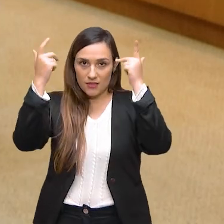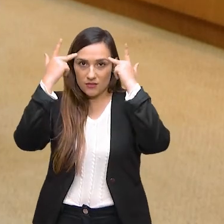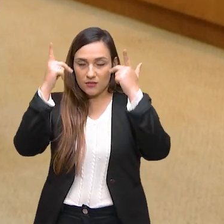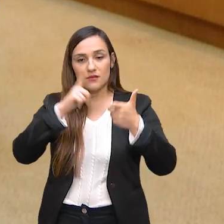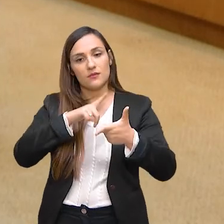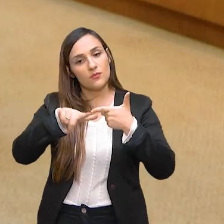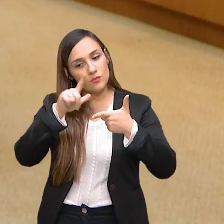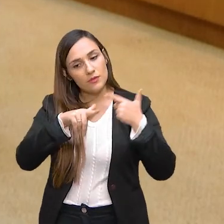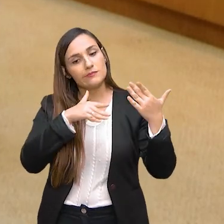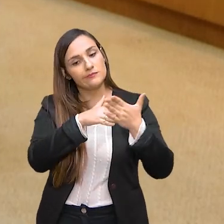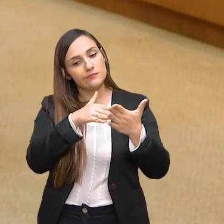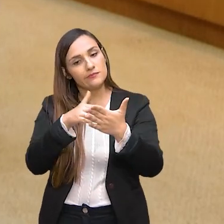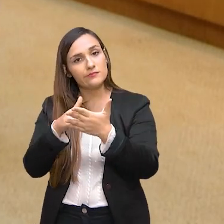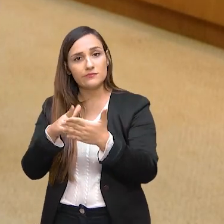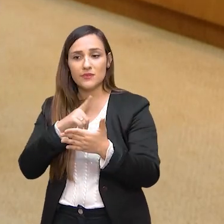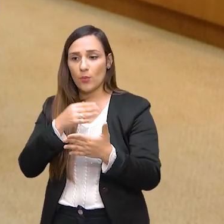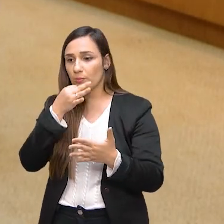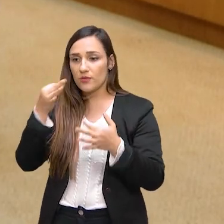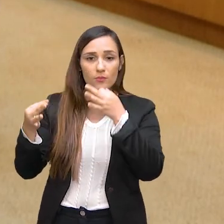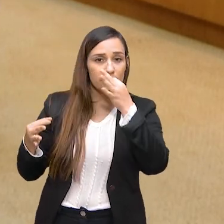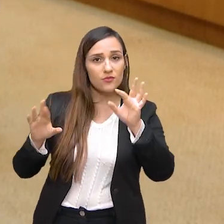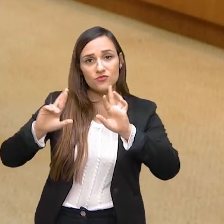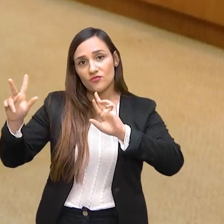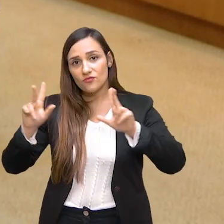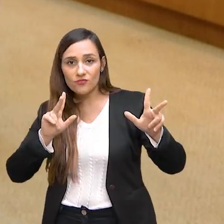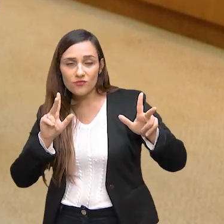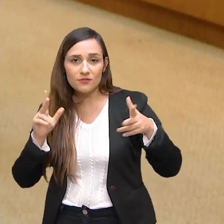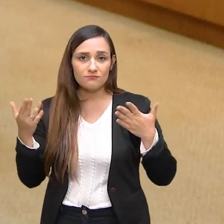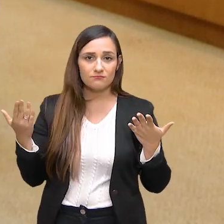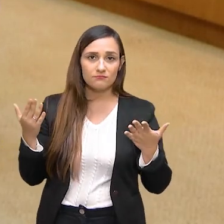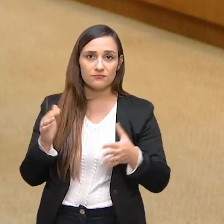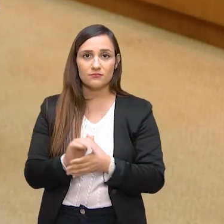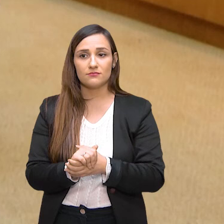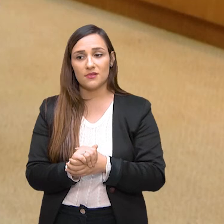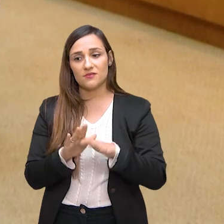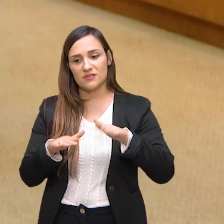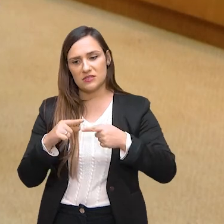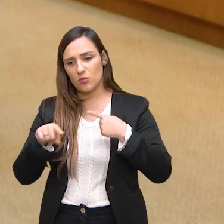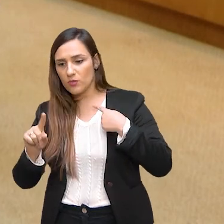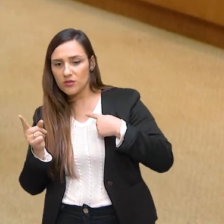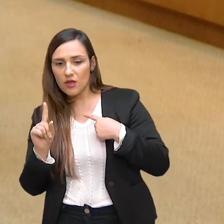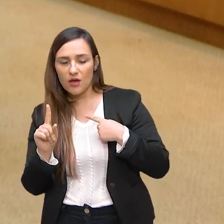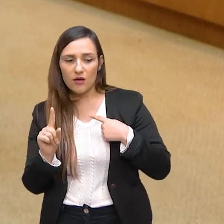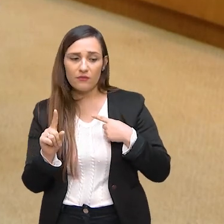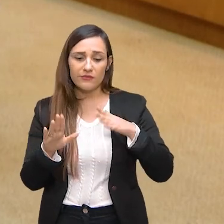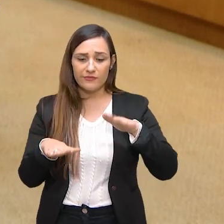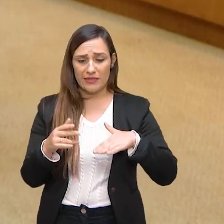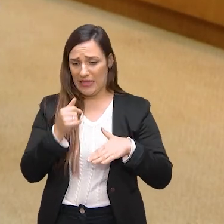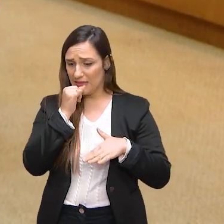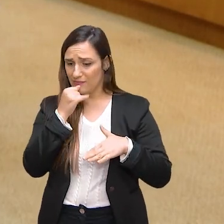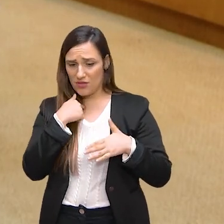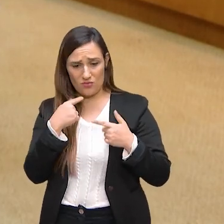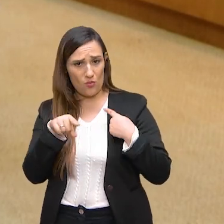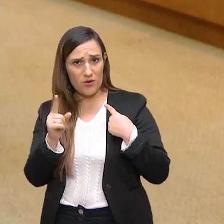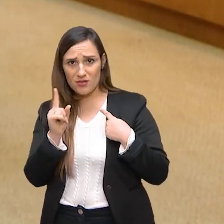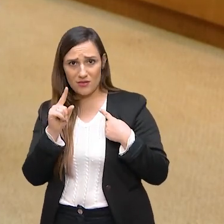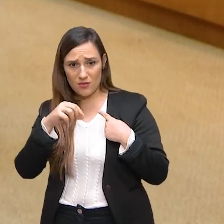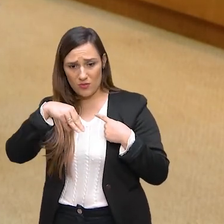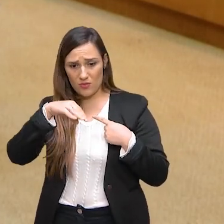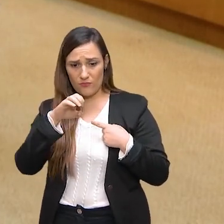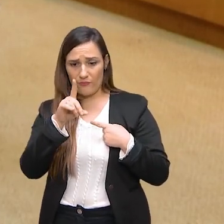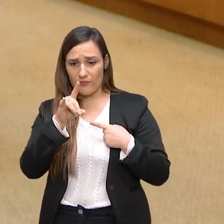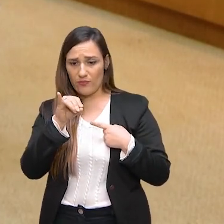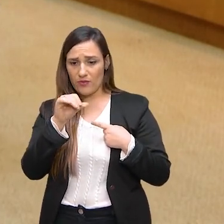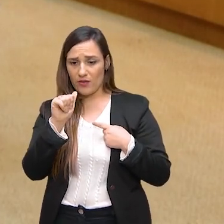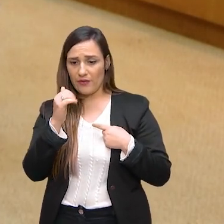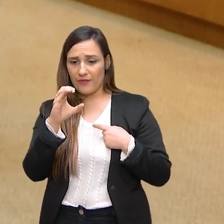natural que tenham esses percalços, já tenham opiniões como a minha, que discorda com a forma como a mediação está sendo